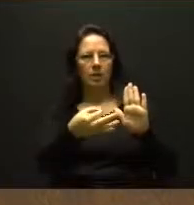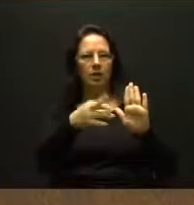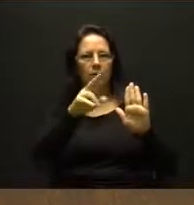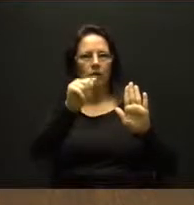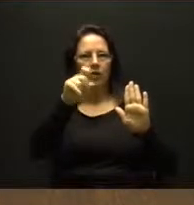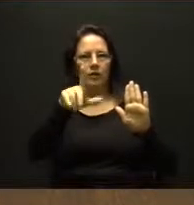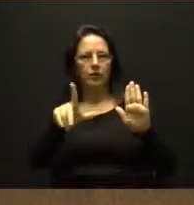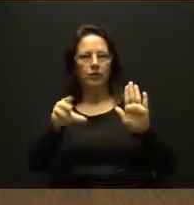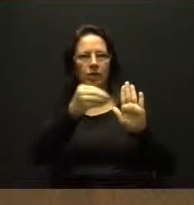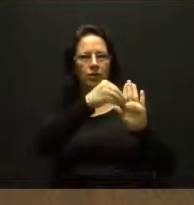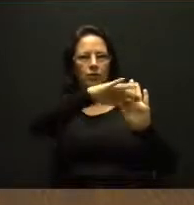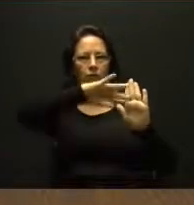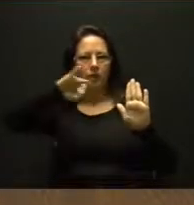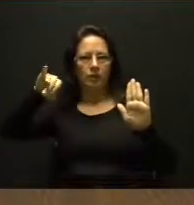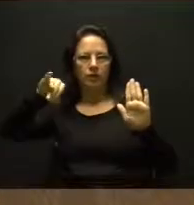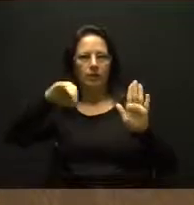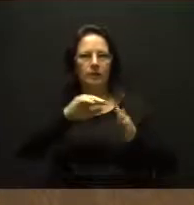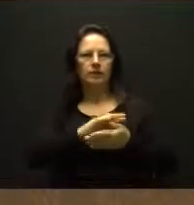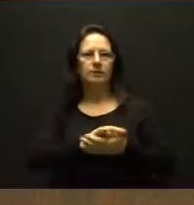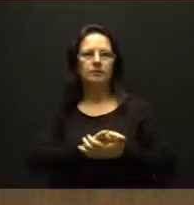tucla foi retirada